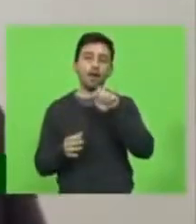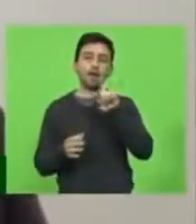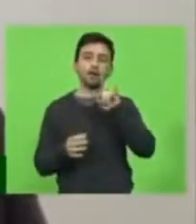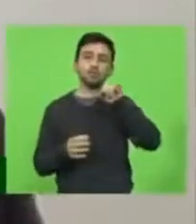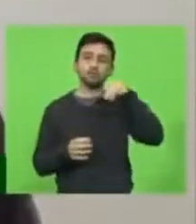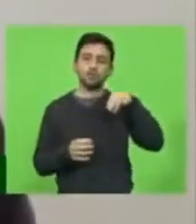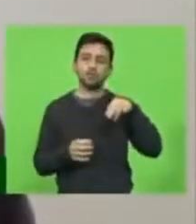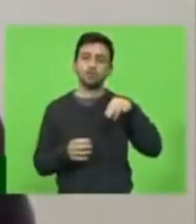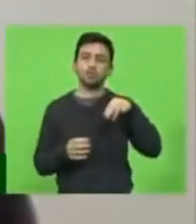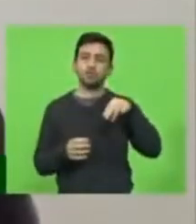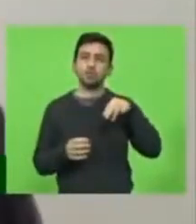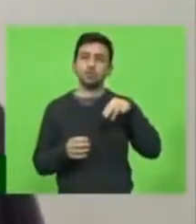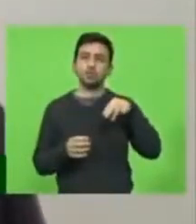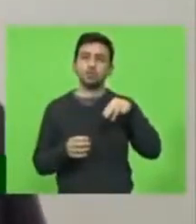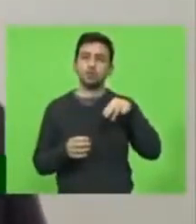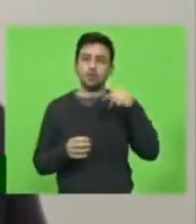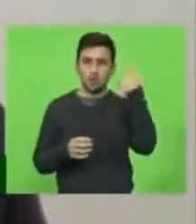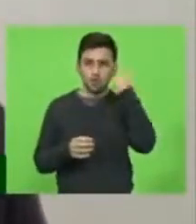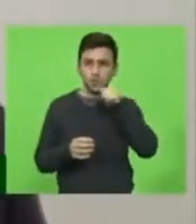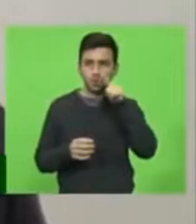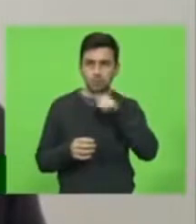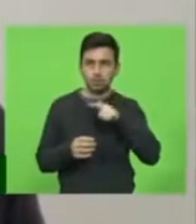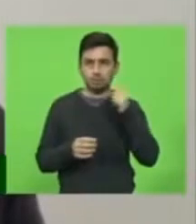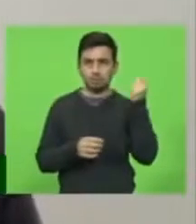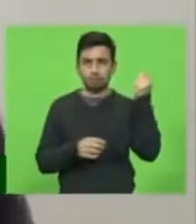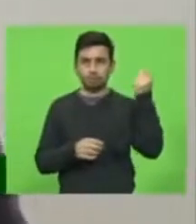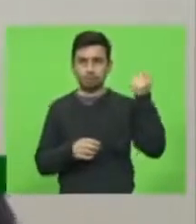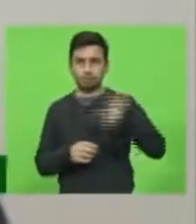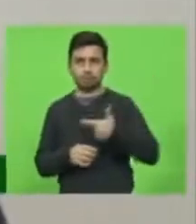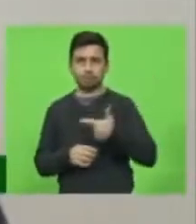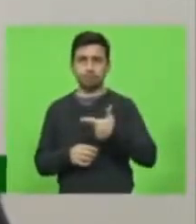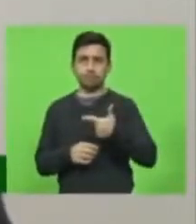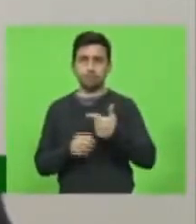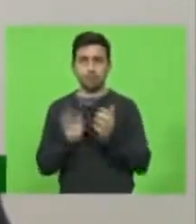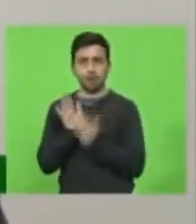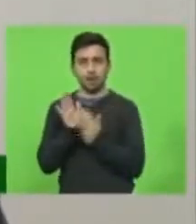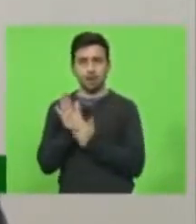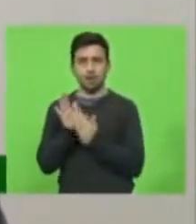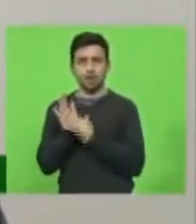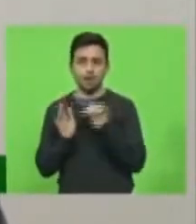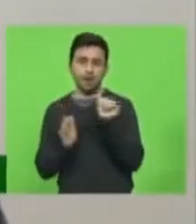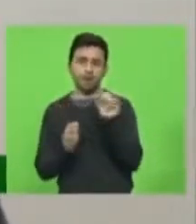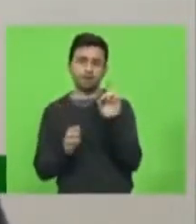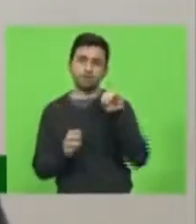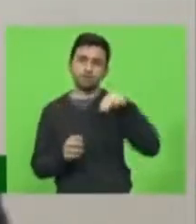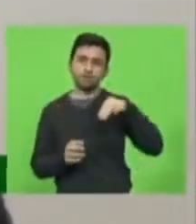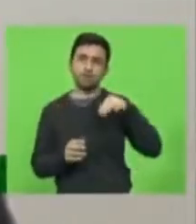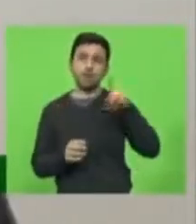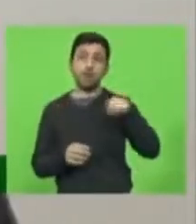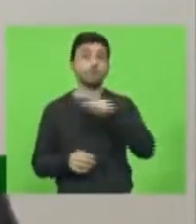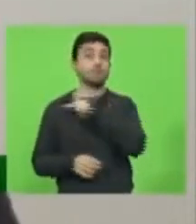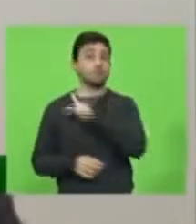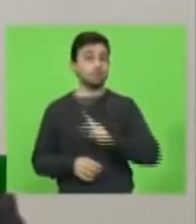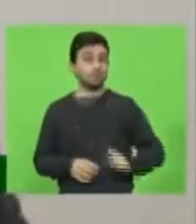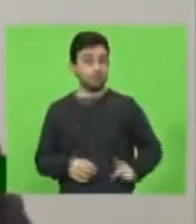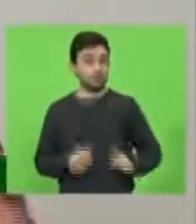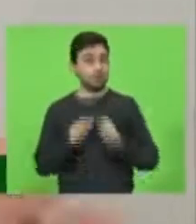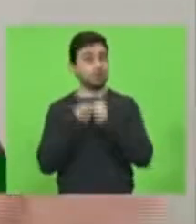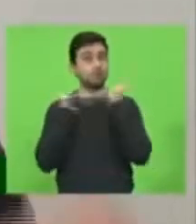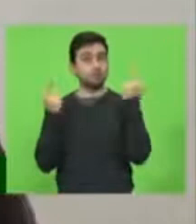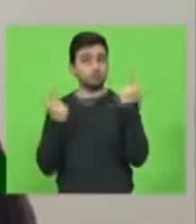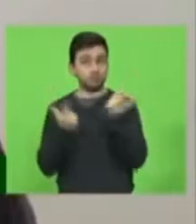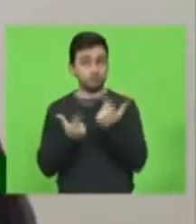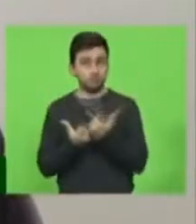só tem poderes para propor ADIM, se eu não me engano, é o presidente da Assembleia